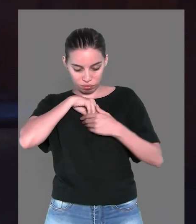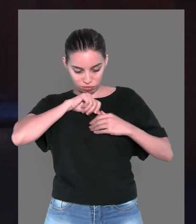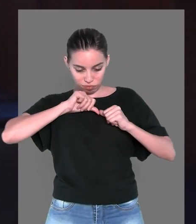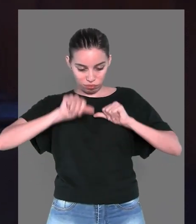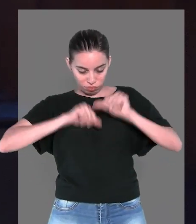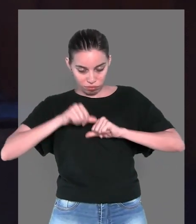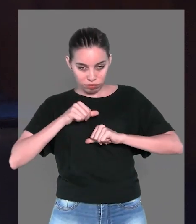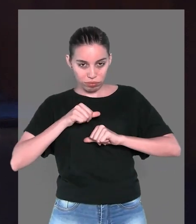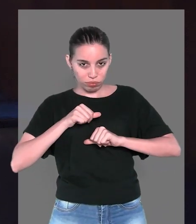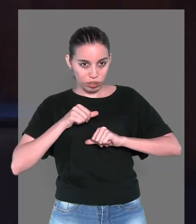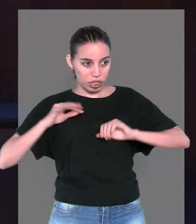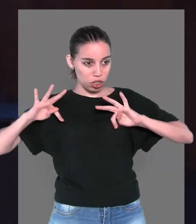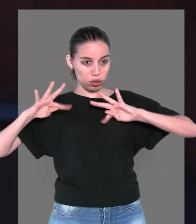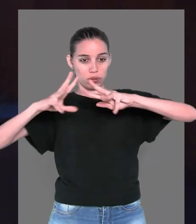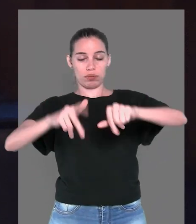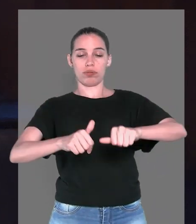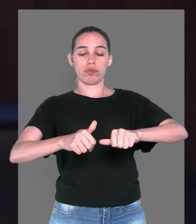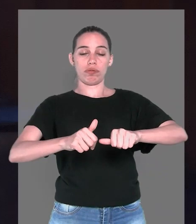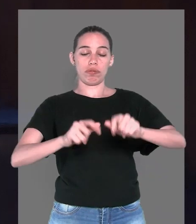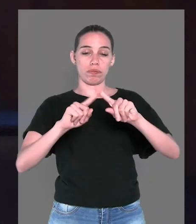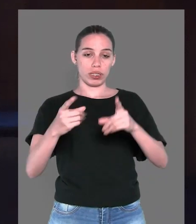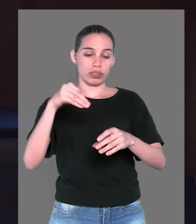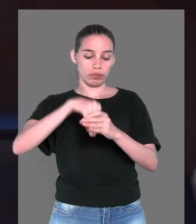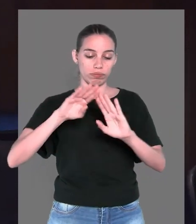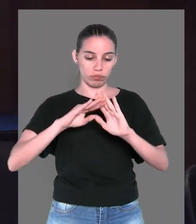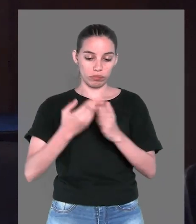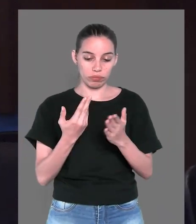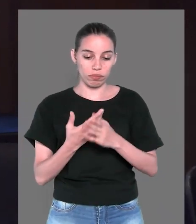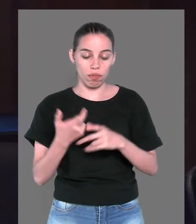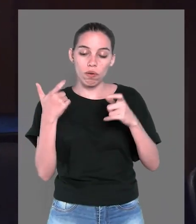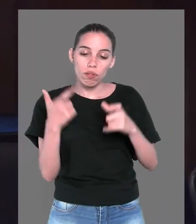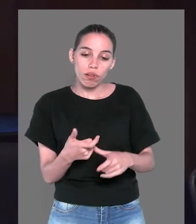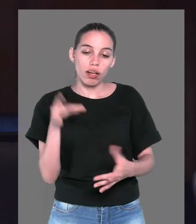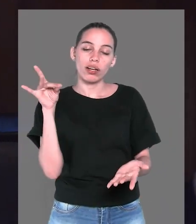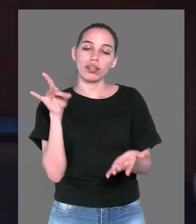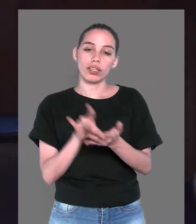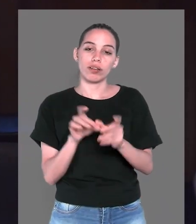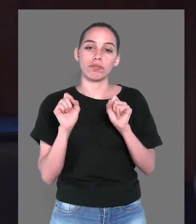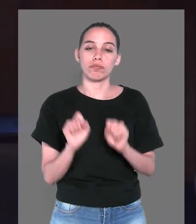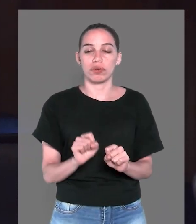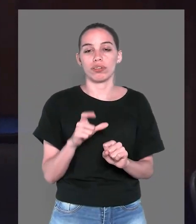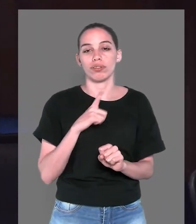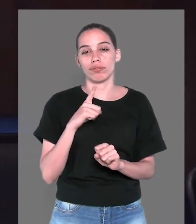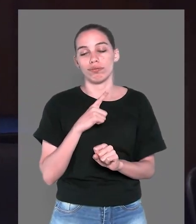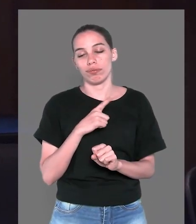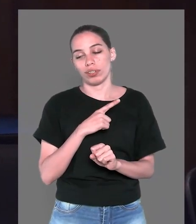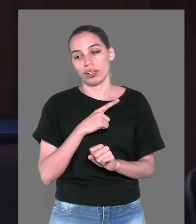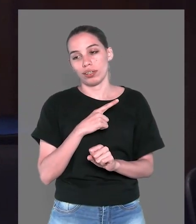de ultrapassar, né, essa problemática toda, e a gente vê na escola,